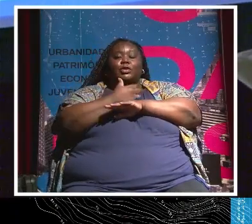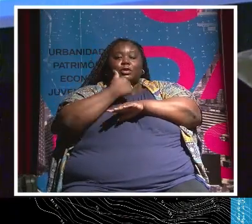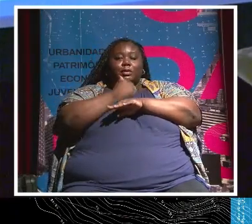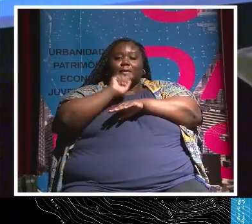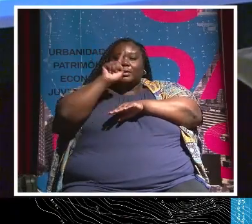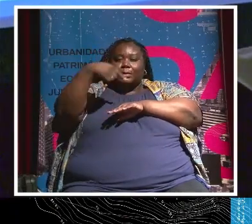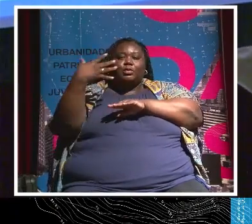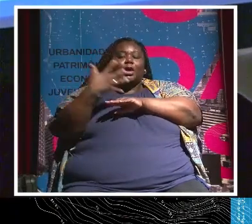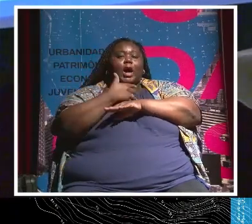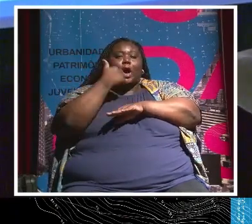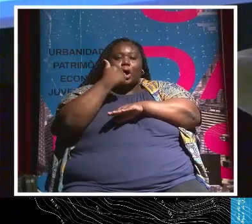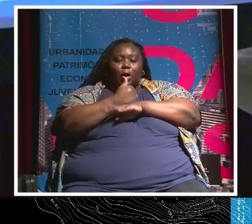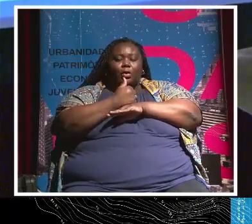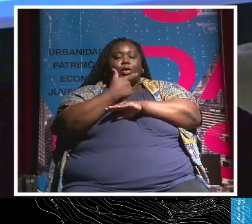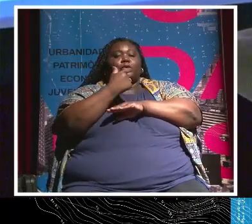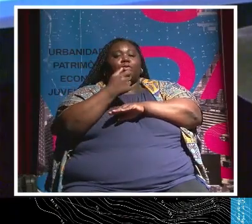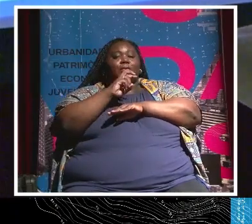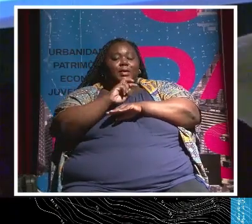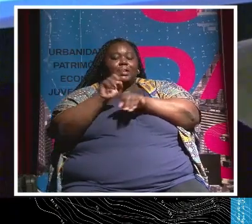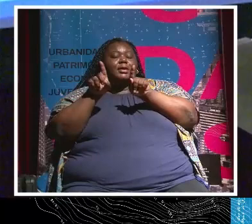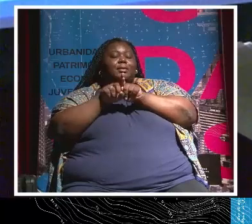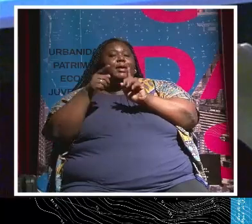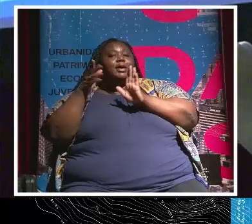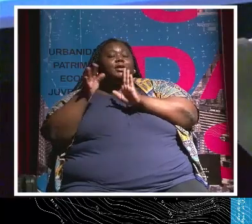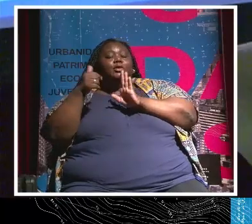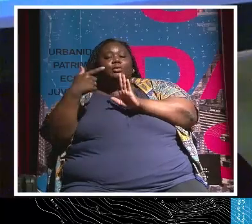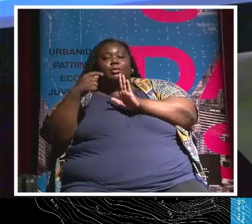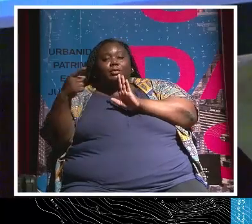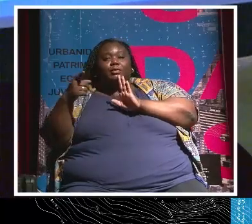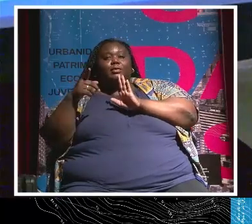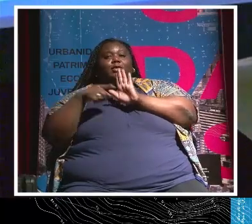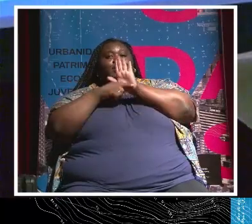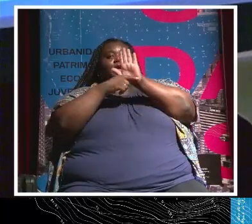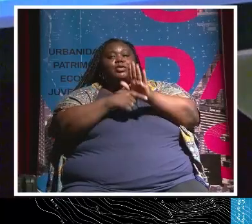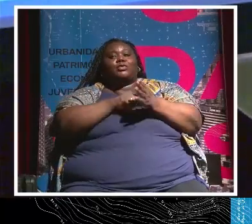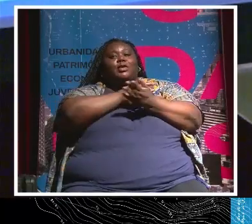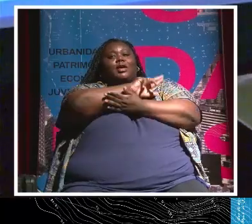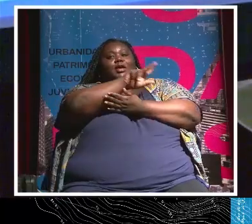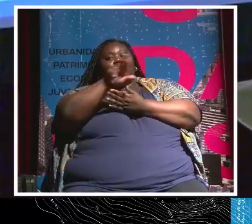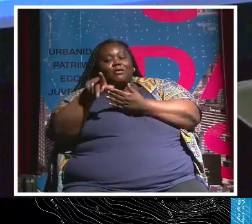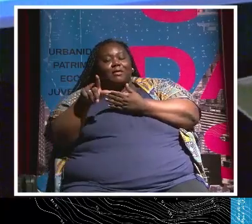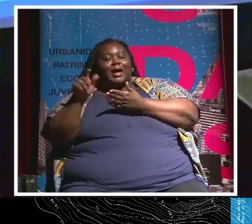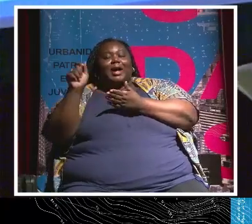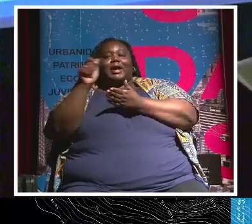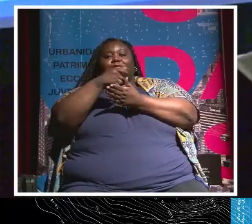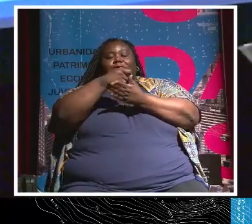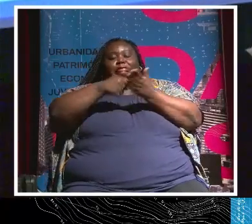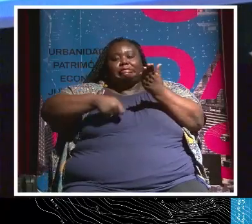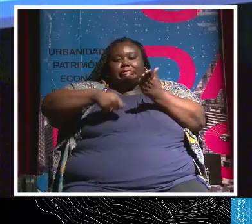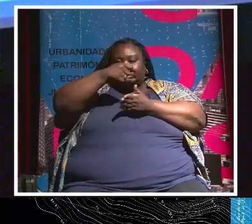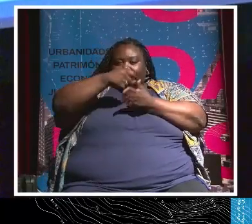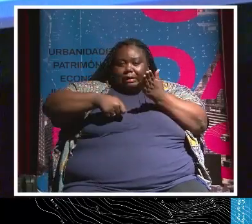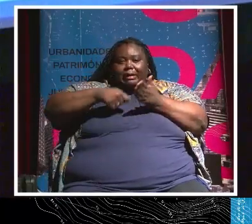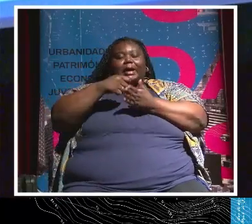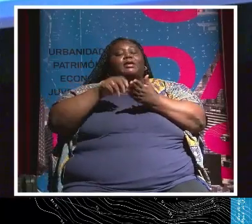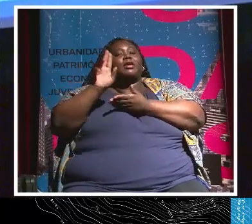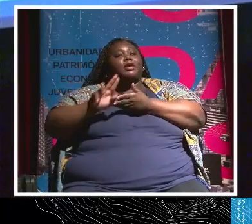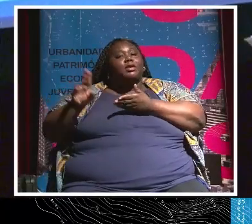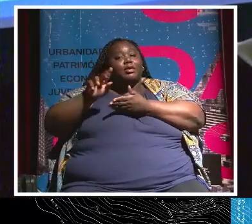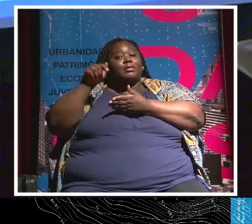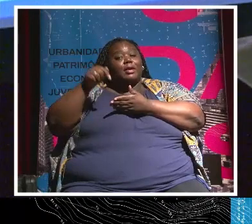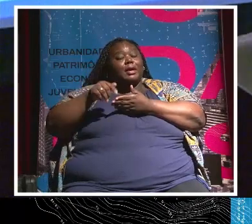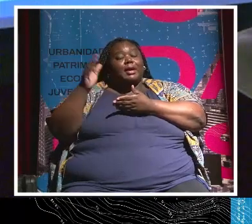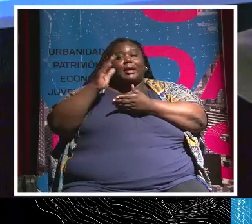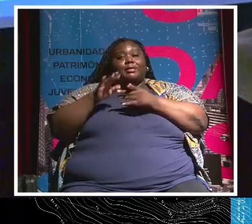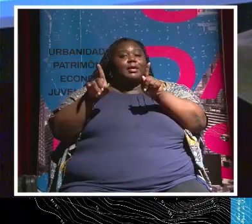de 2015 e 2020. É colaborador de diversas publicações conferencistas de universidades